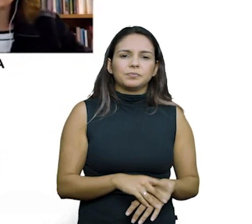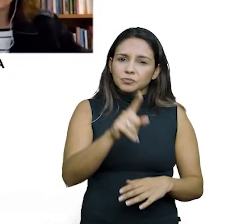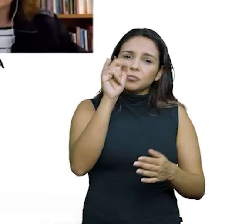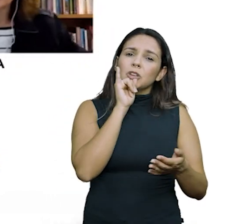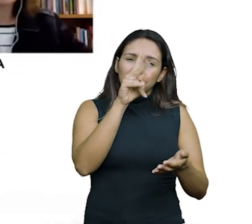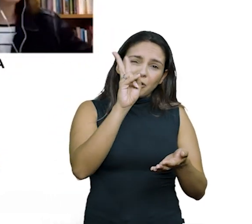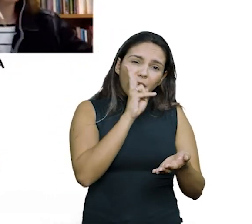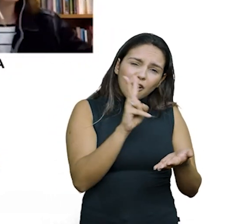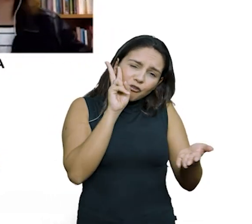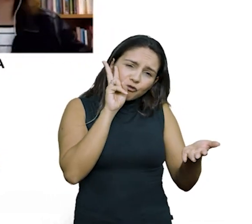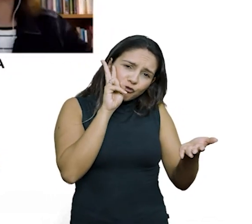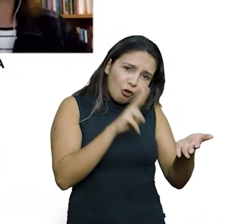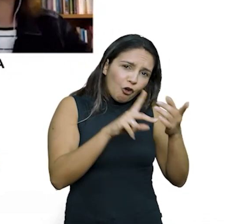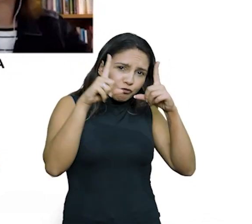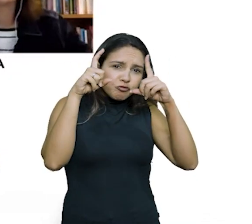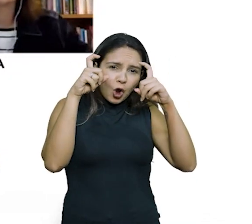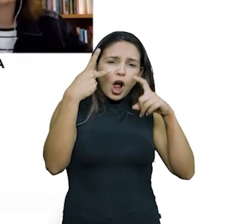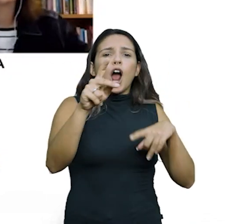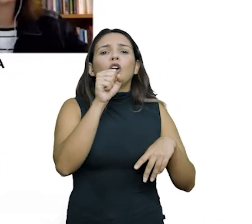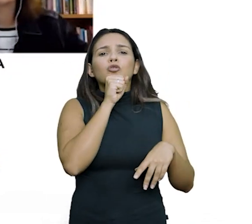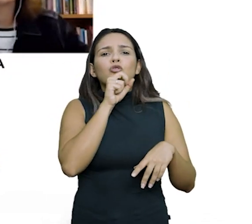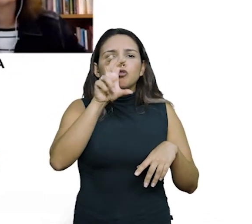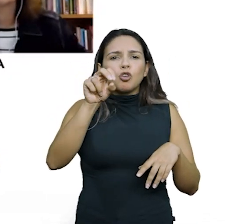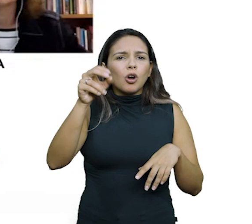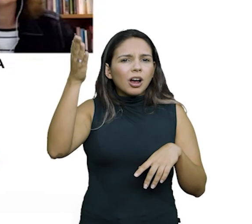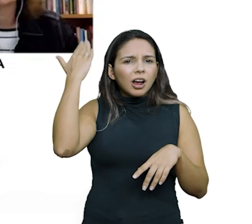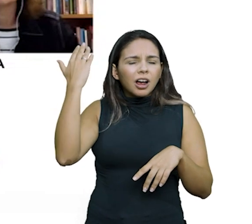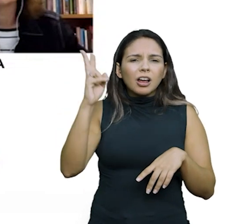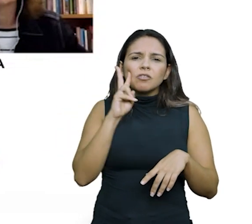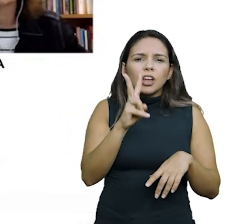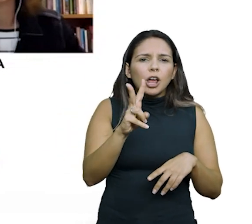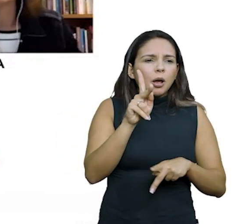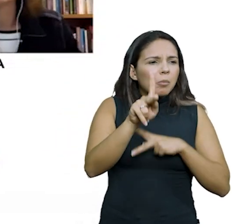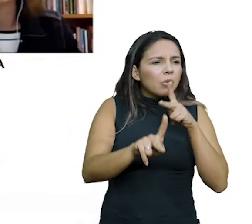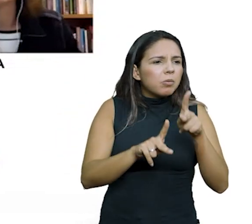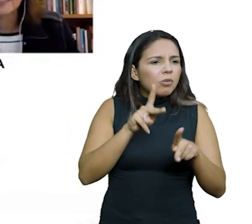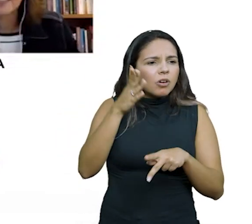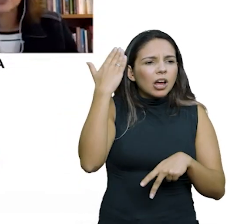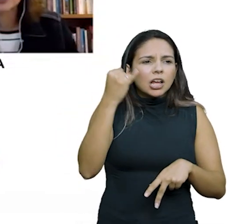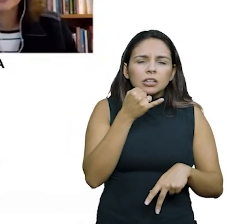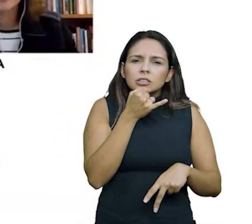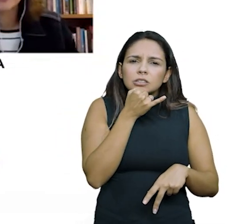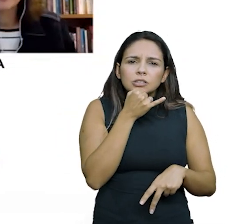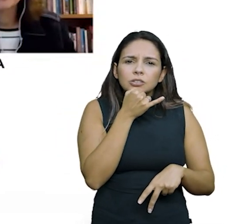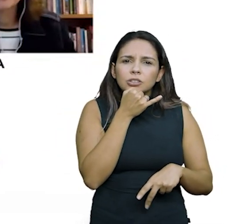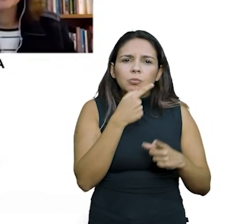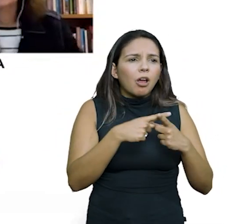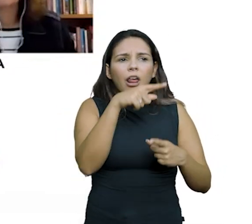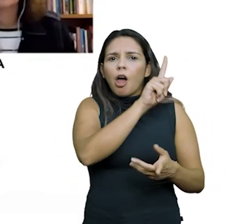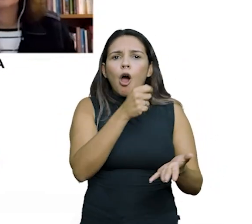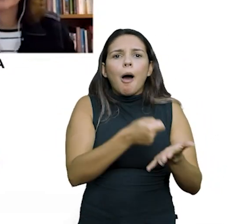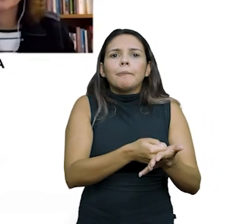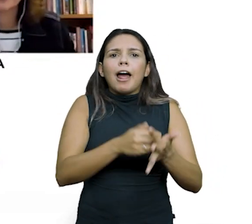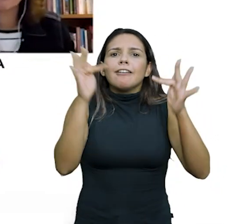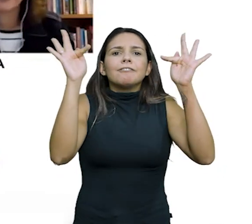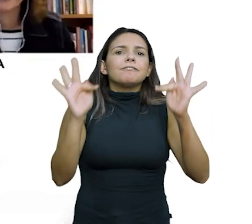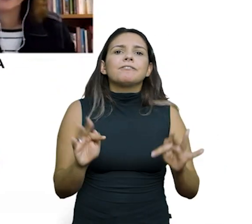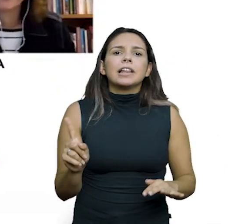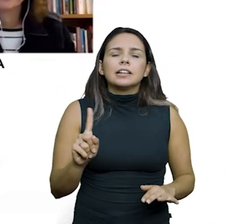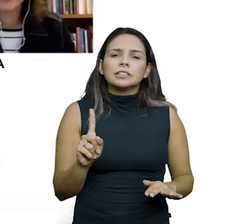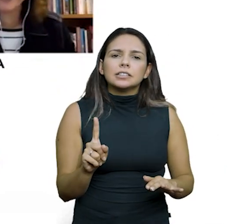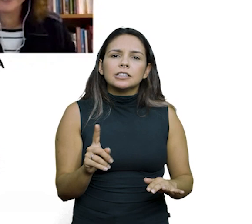só se olhar as fotos dos nossos avós e bisavós, olha que povo mais triste, que ninguém era obrigado a ser feliz,